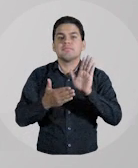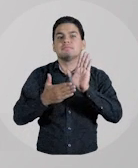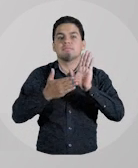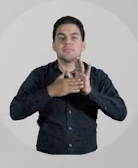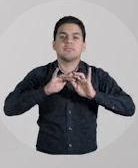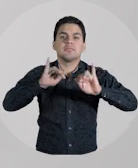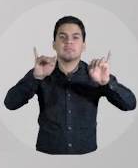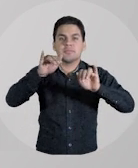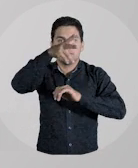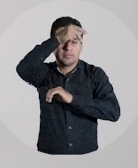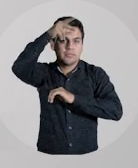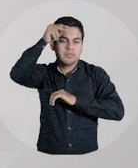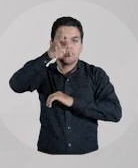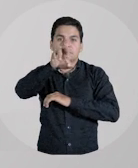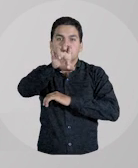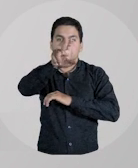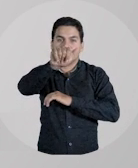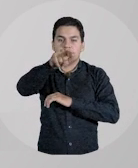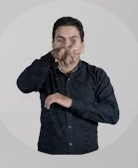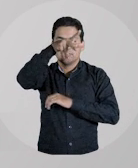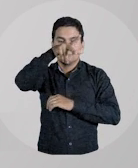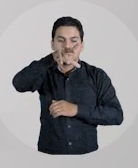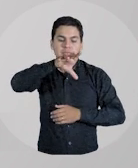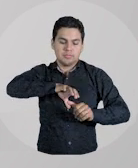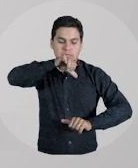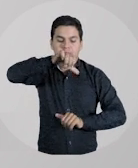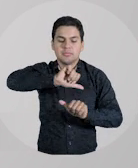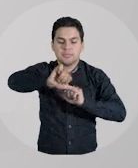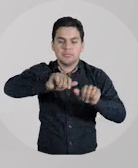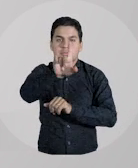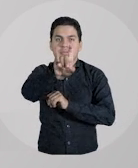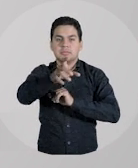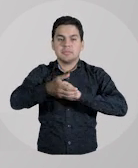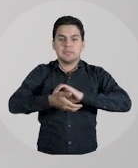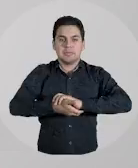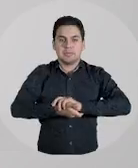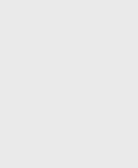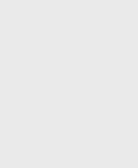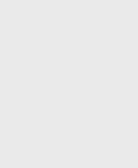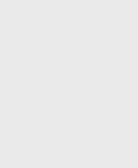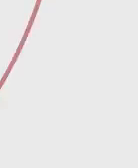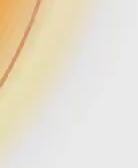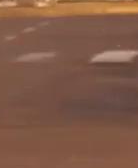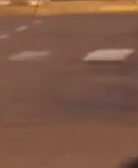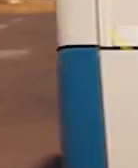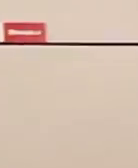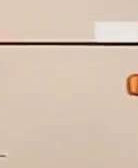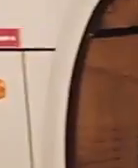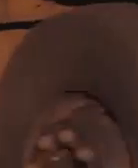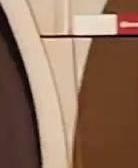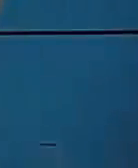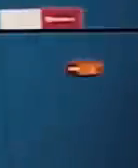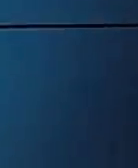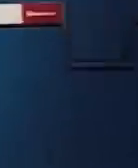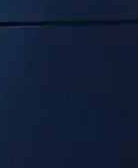Começa agora o programa Renato Câmara Prefeito. Coragem para mudar Dourados. 15.